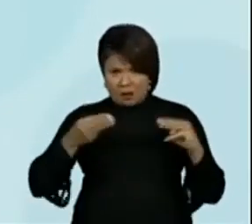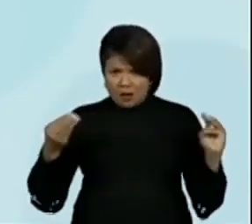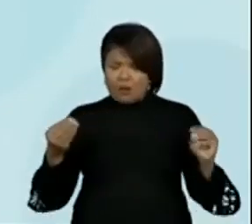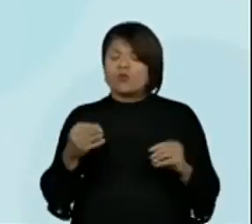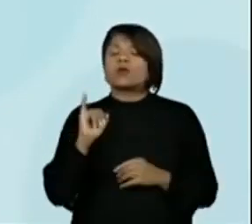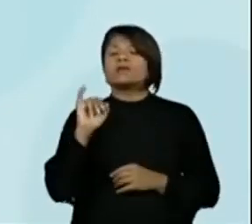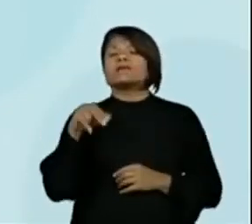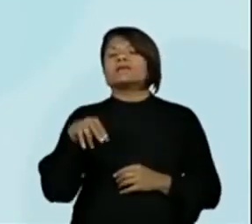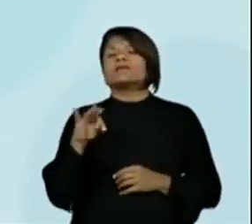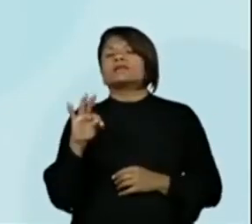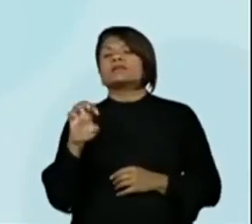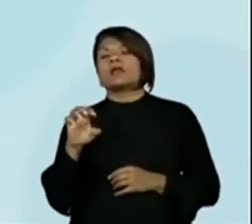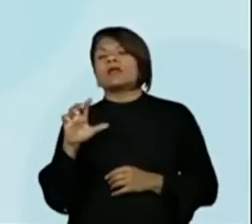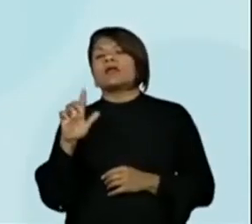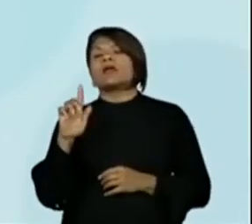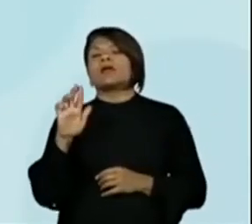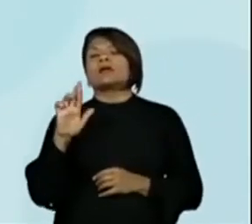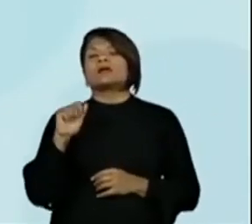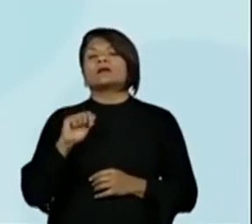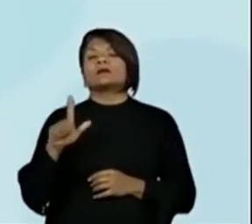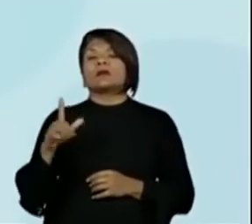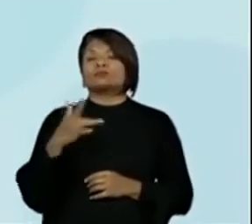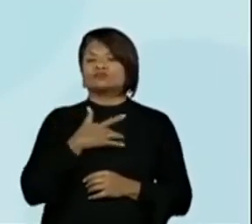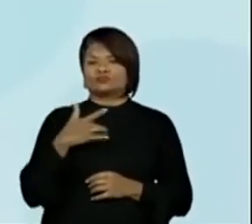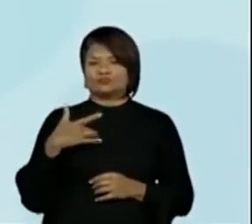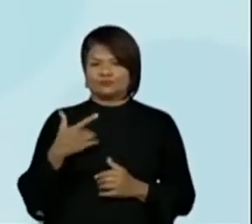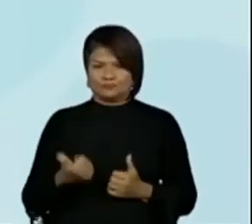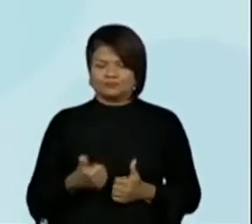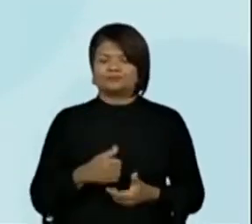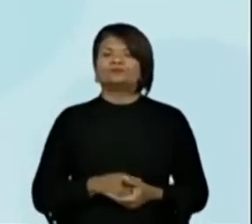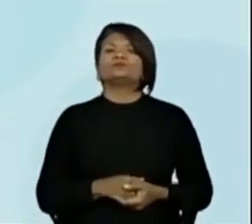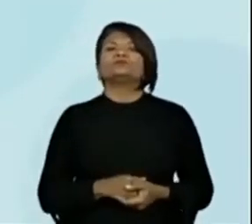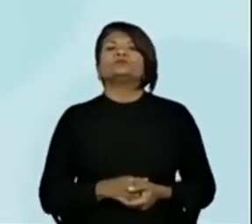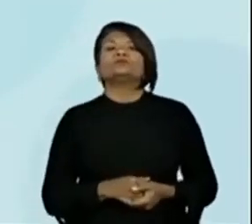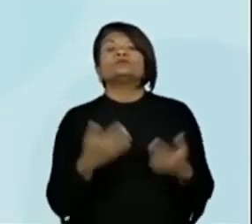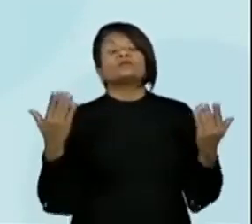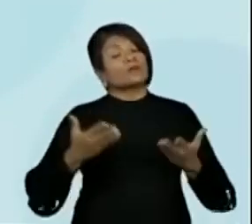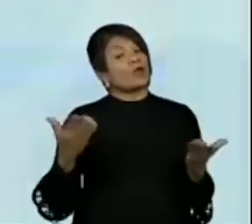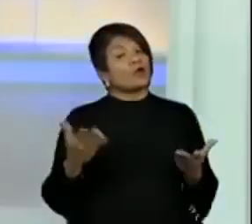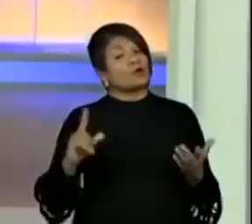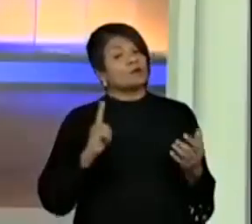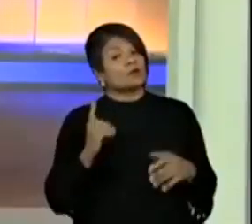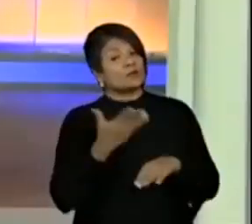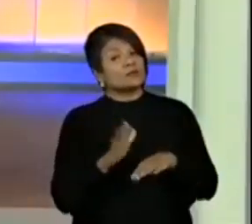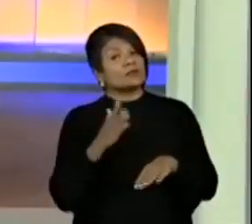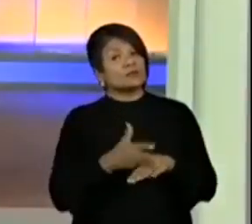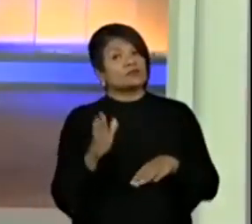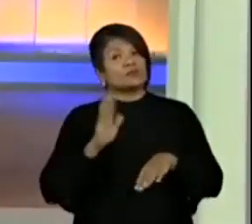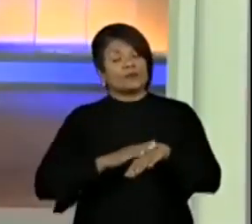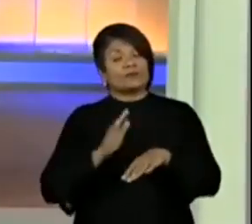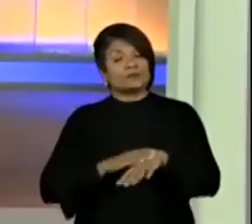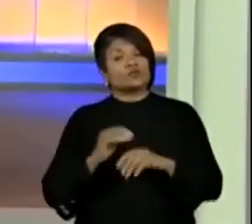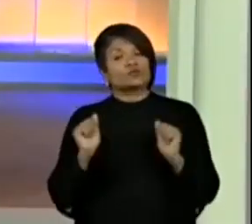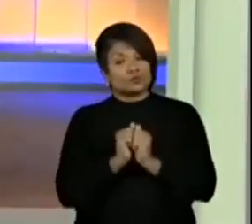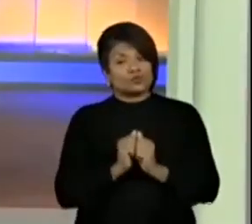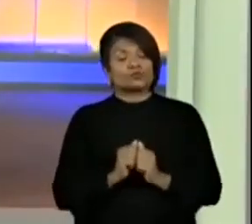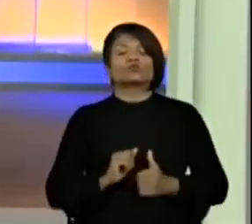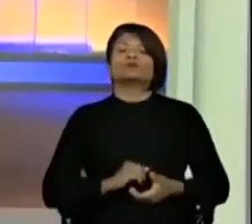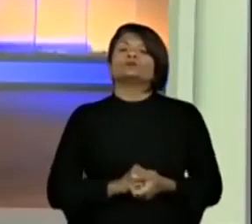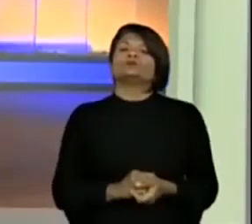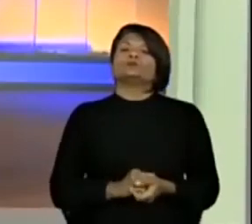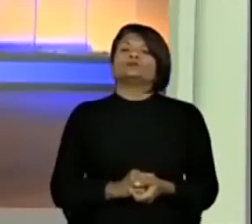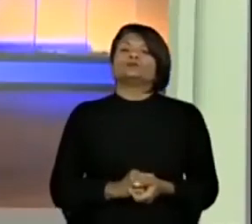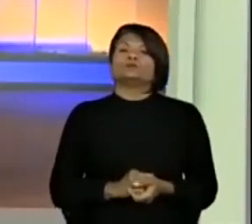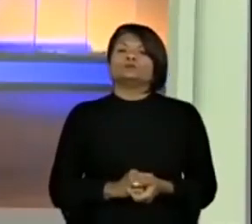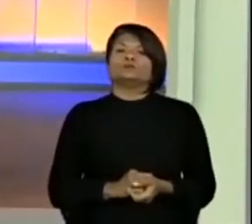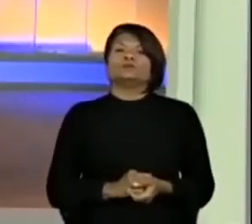precisa, né, até pensar nisso, macarrão integral e por aí vai. Bom, agora tem um exercício para a gente fazer juntos, mas agora eu